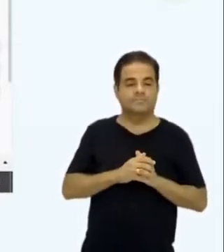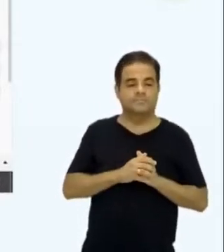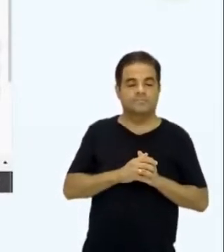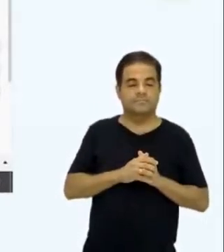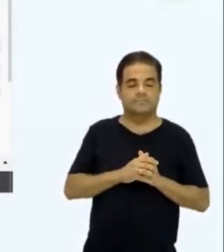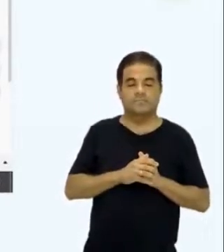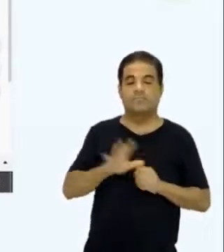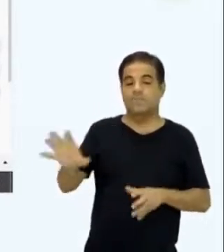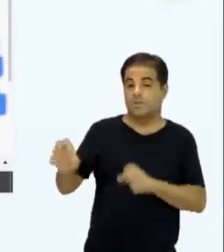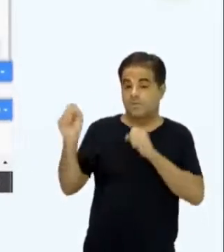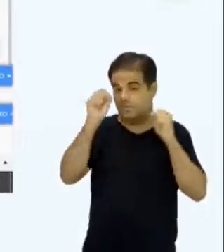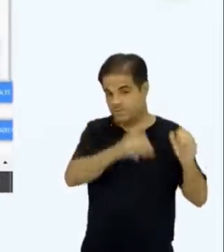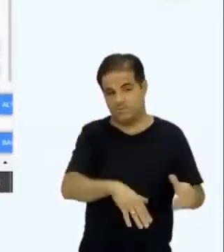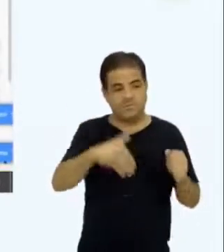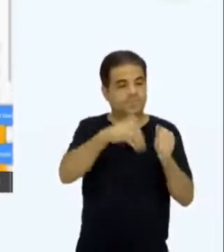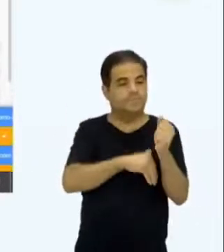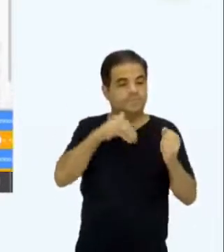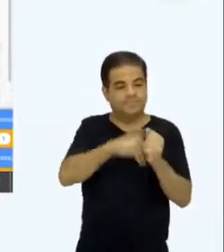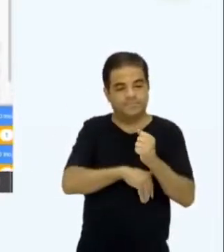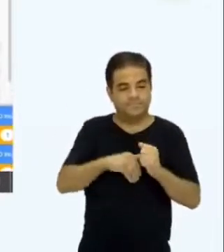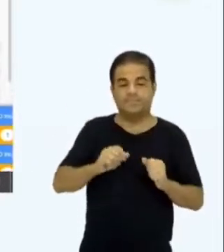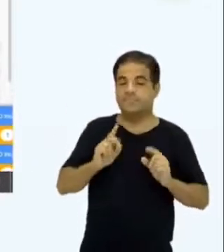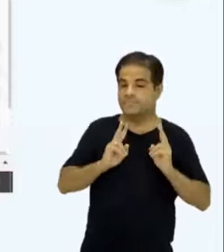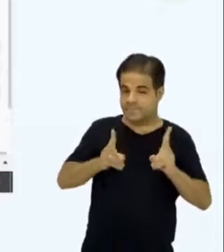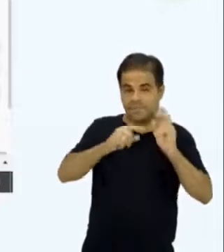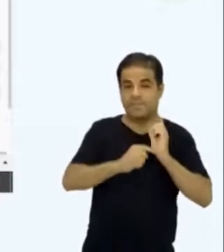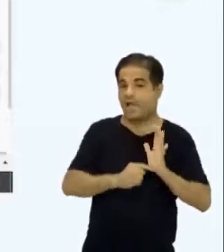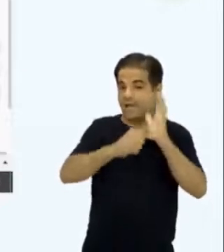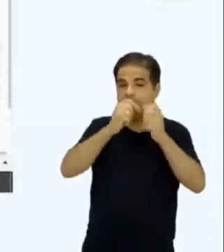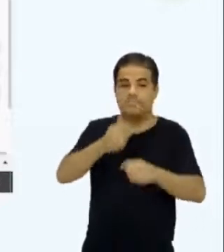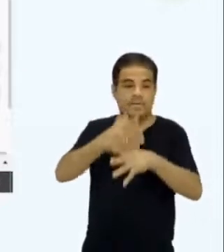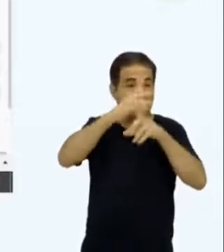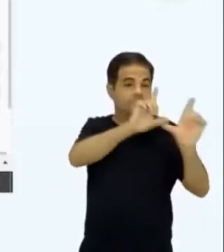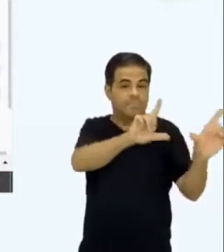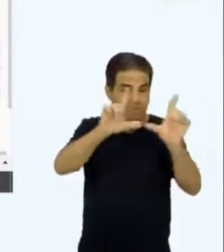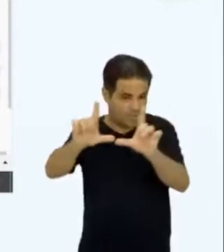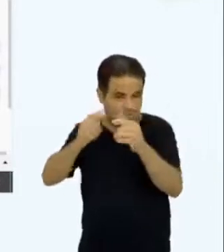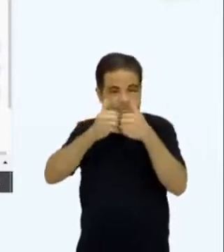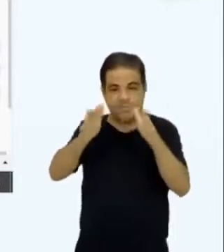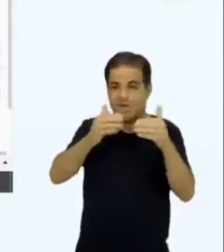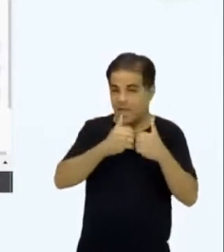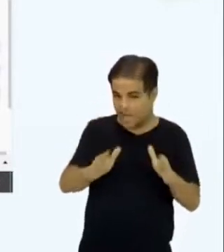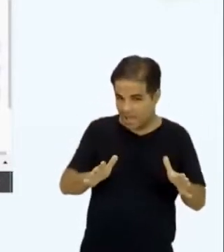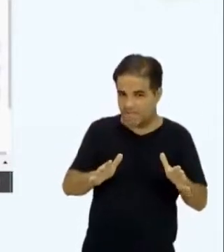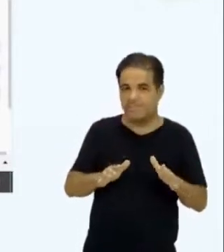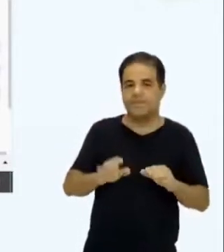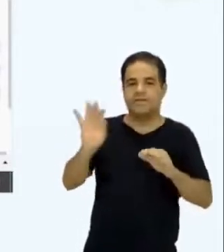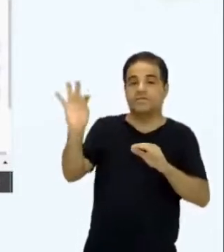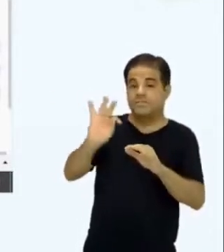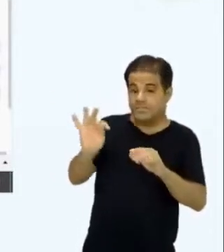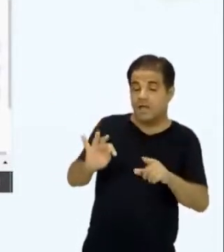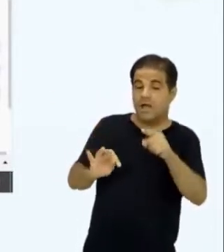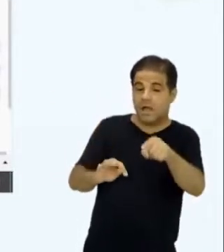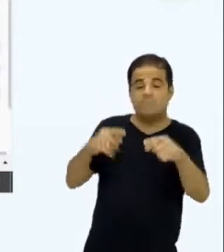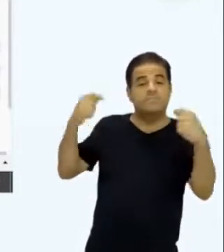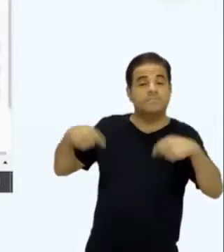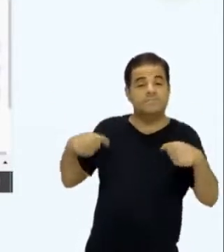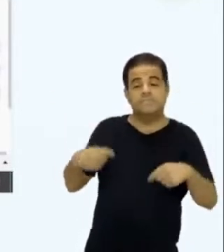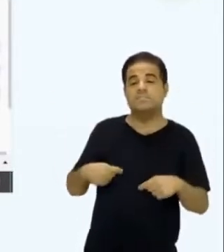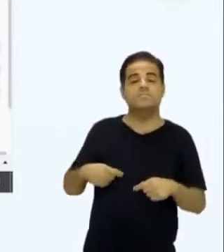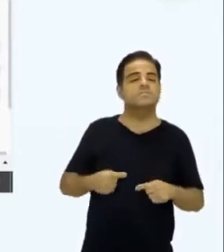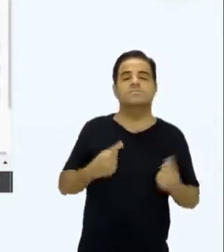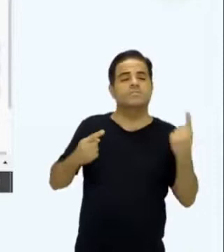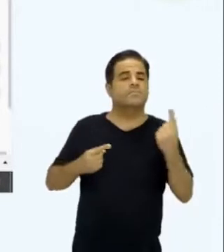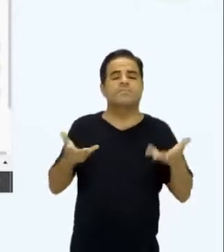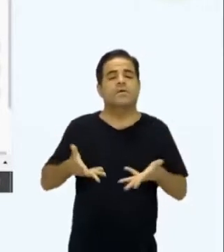Vamos jogar fora esses códigos que sempre aparecem, esses bloquinhos, quando a gente abre o Tinkercad. E nós precisamos, nesse